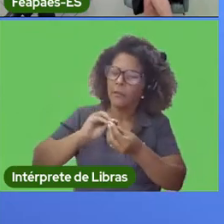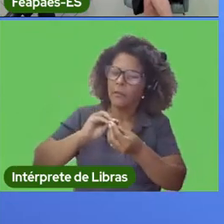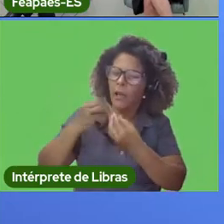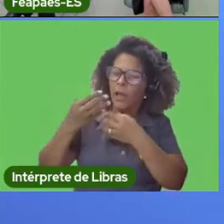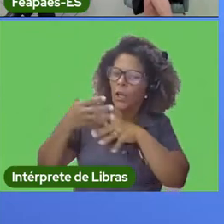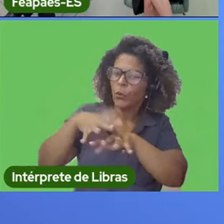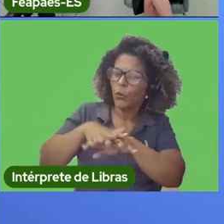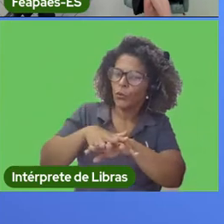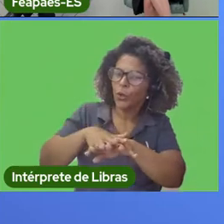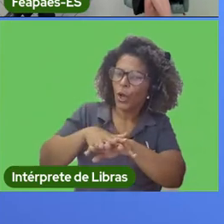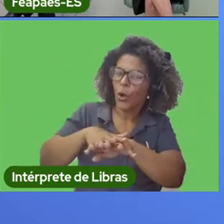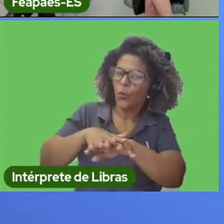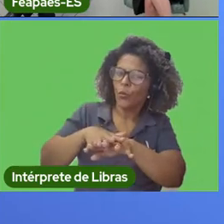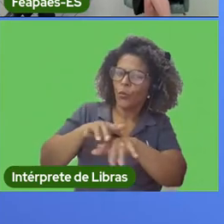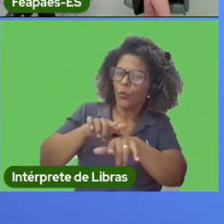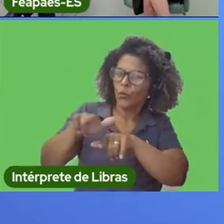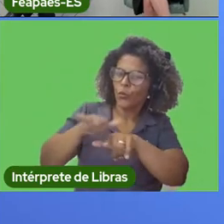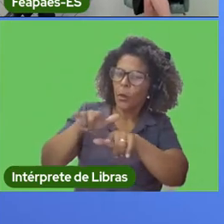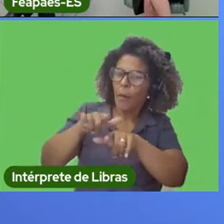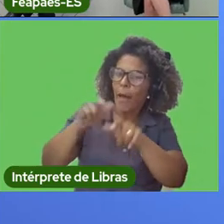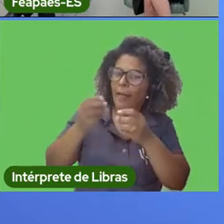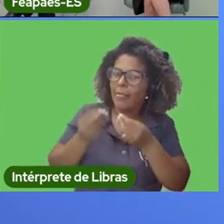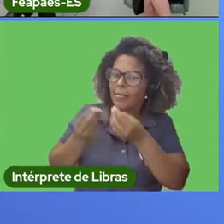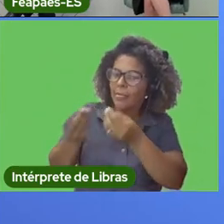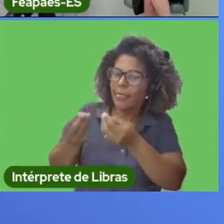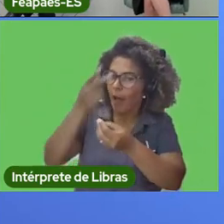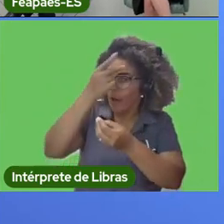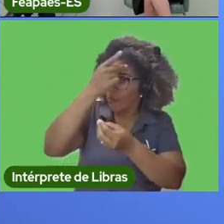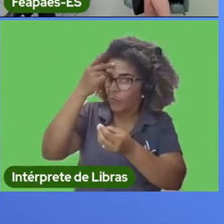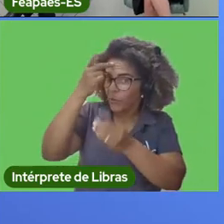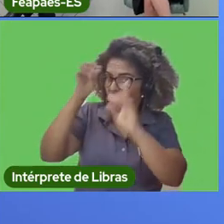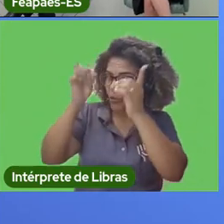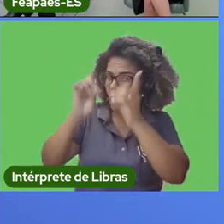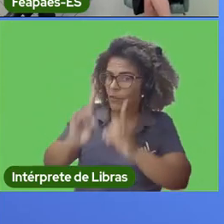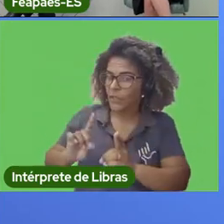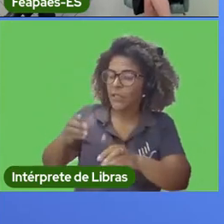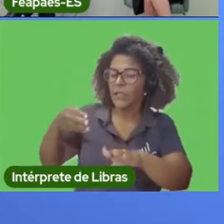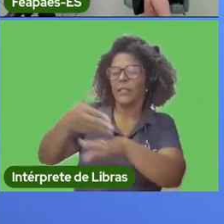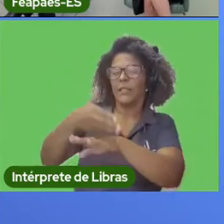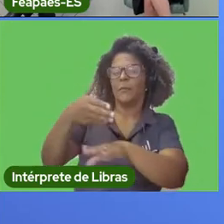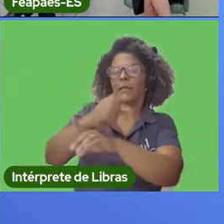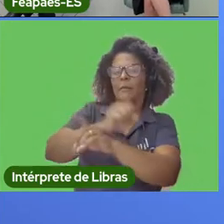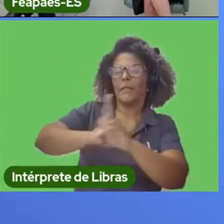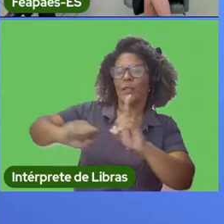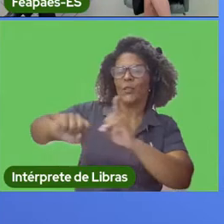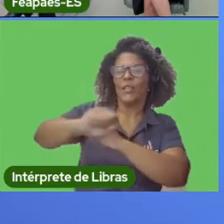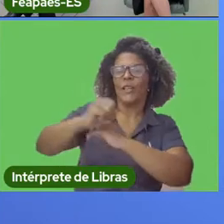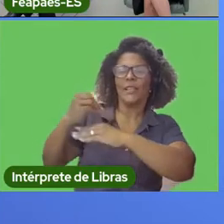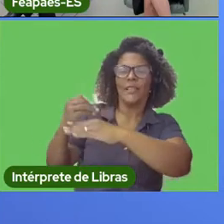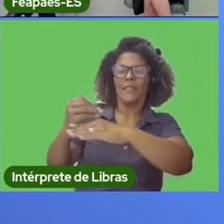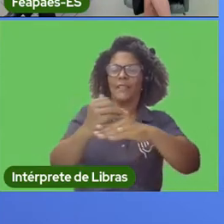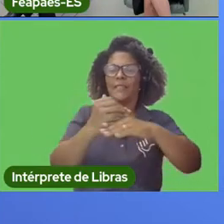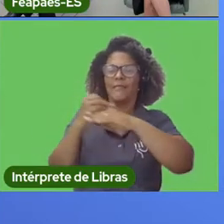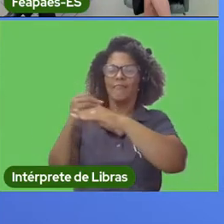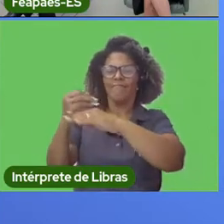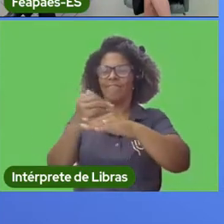as pessoas com deficiência participarem na sociedade em igualdade de condições com as demais pessoas, né? Porque participação,